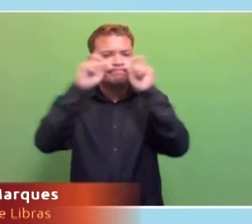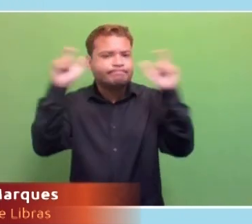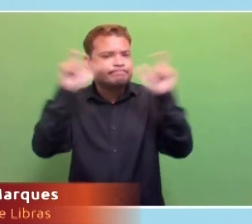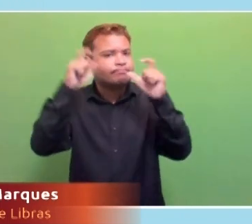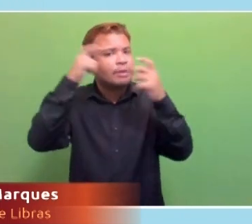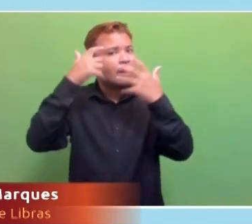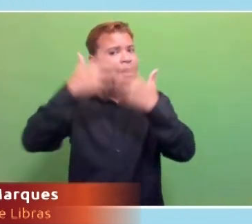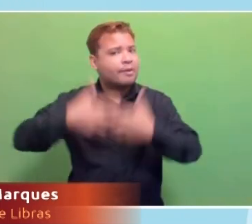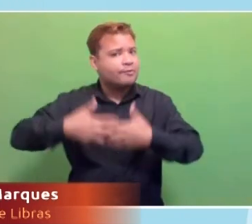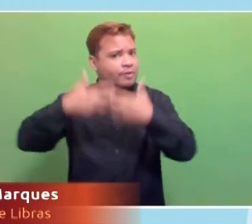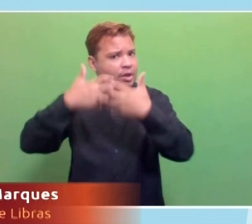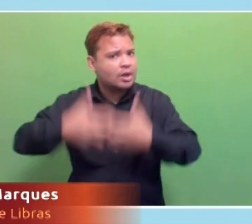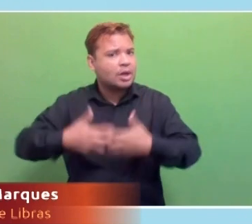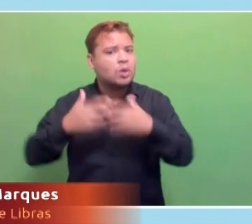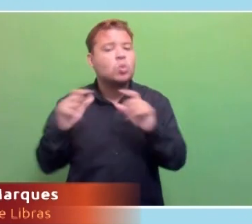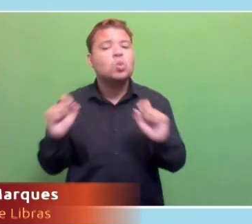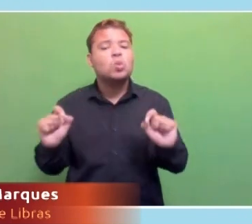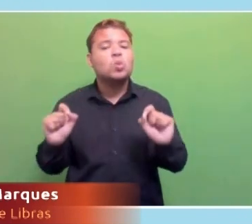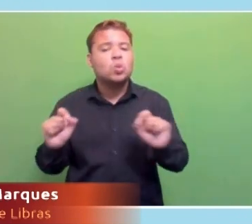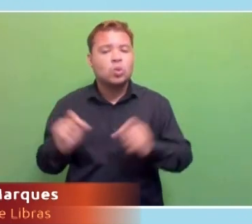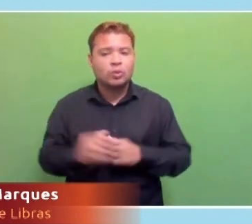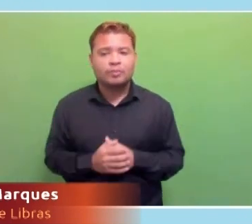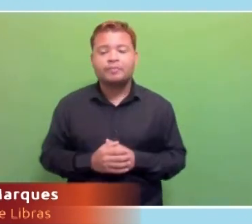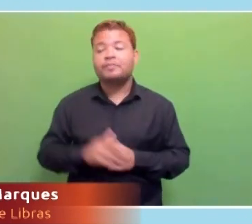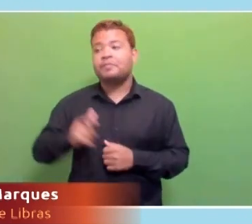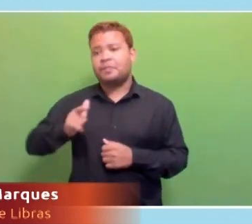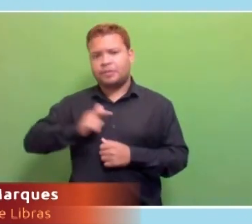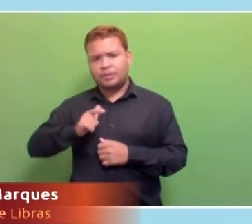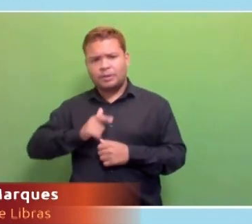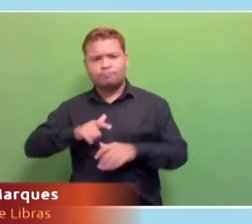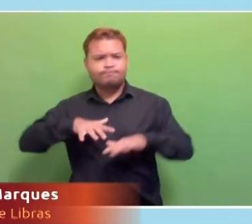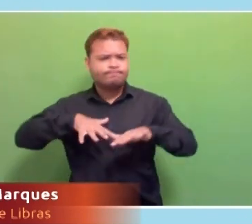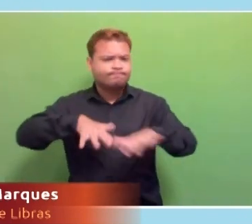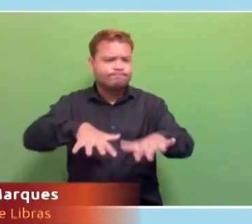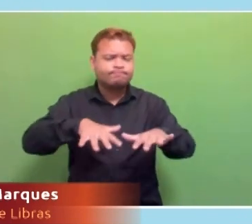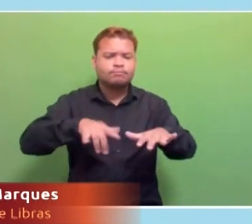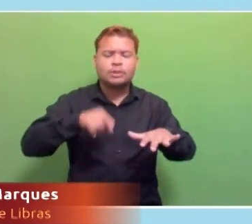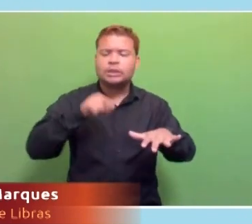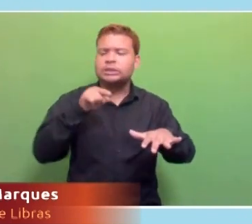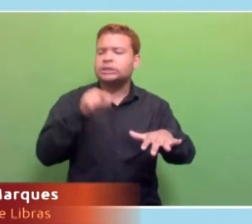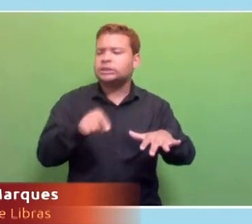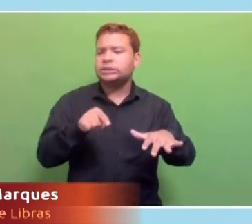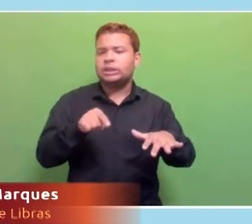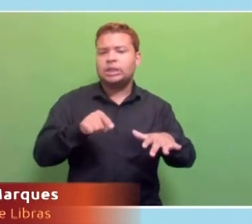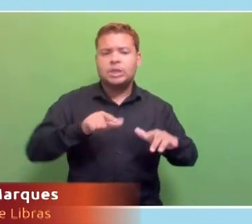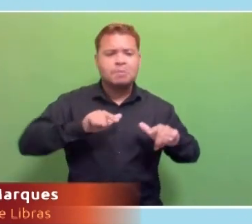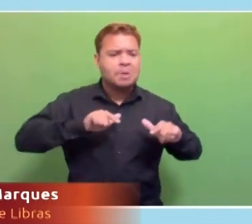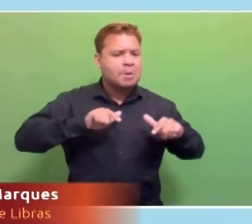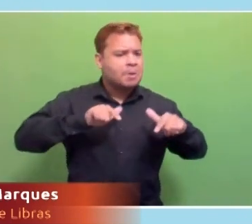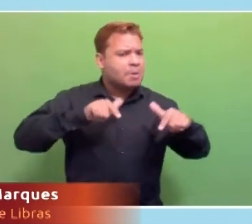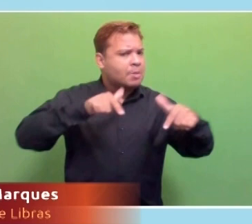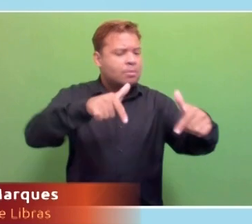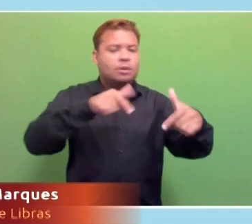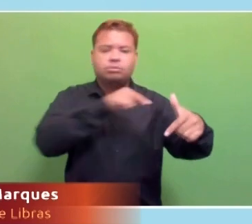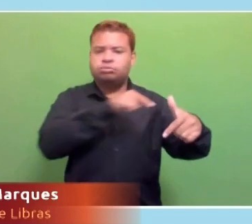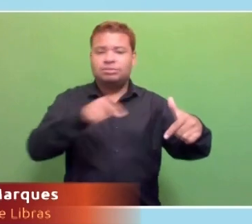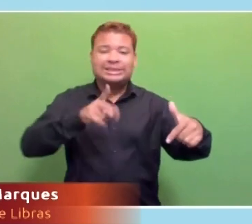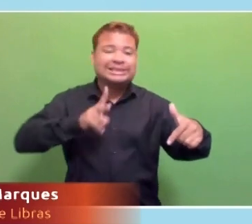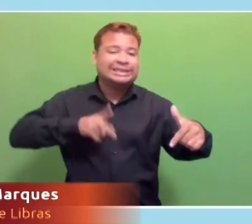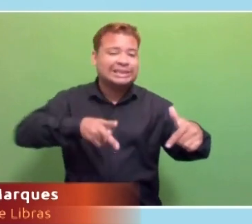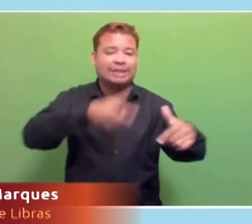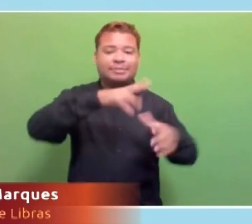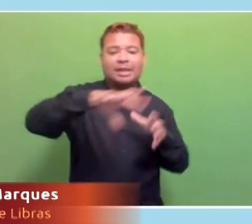São raríssimos os movimentos de resistência e de libertação que não recorrem à violência, né? Não